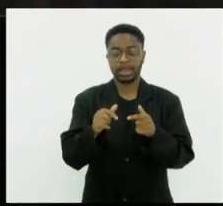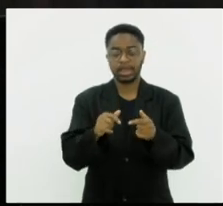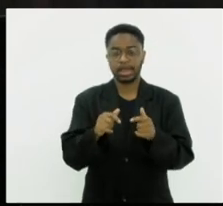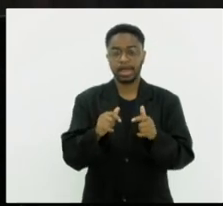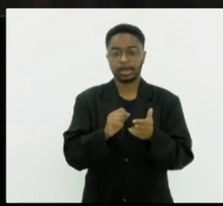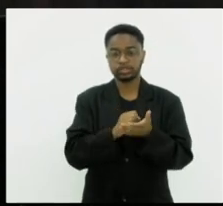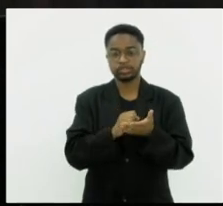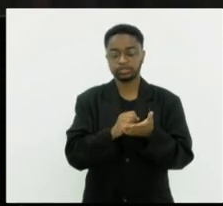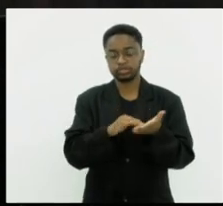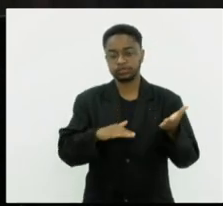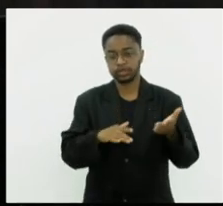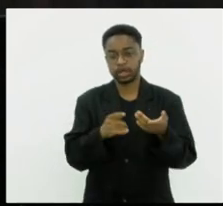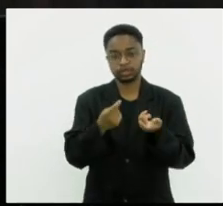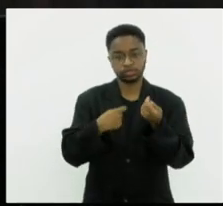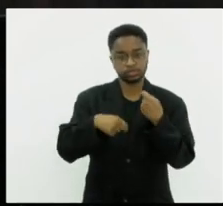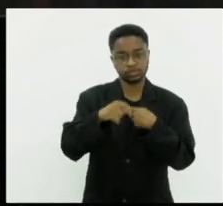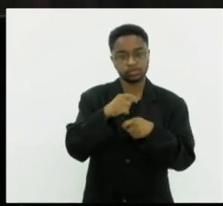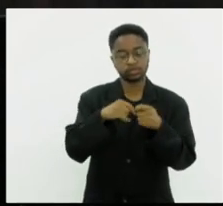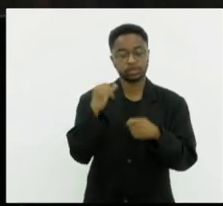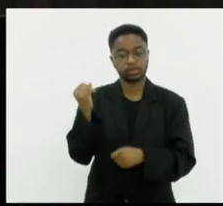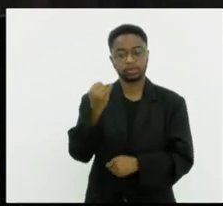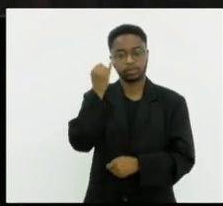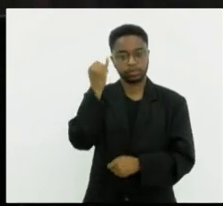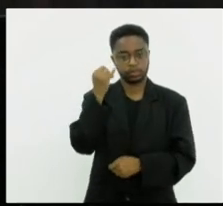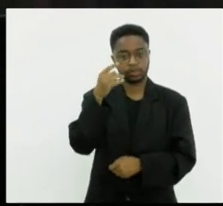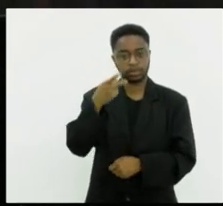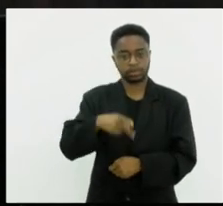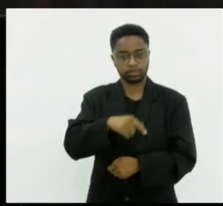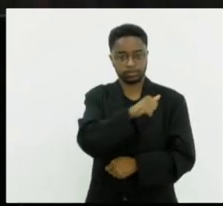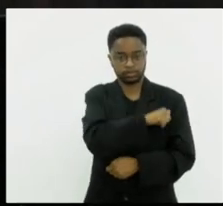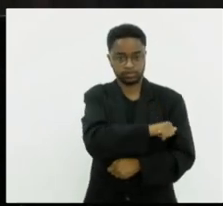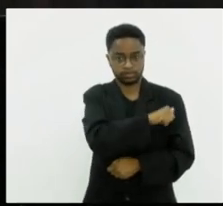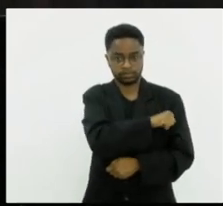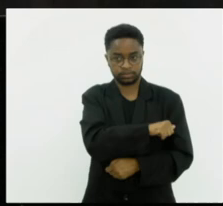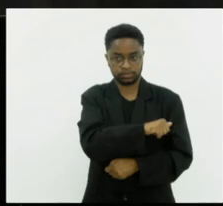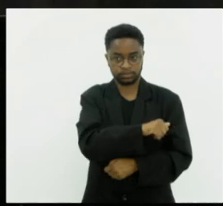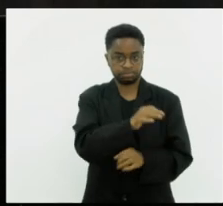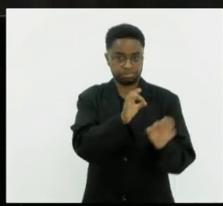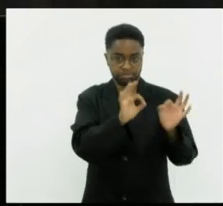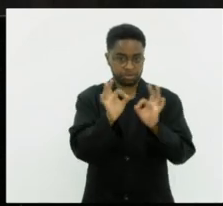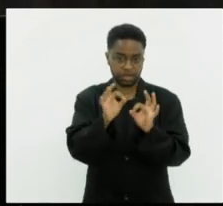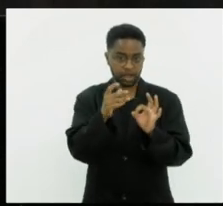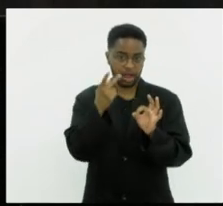econômica muito importante do nosso Estado. Ninguém nega.